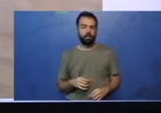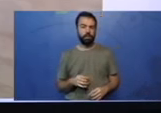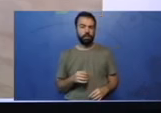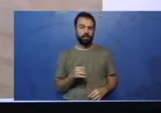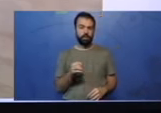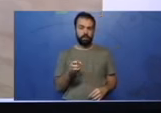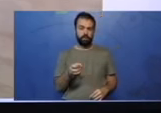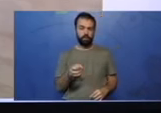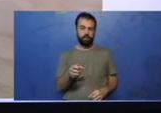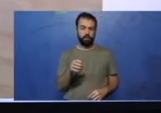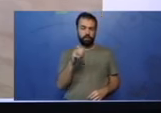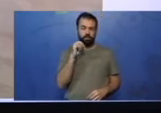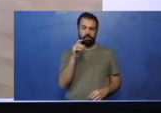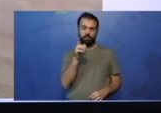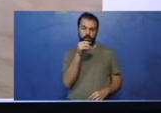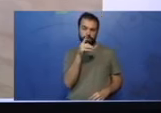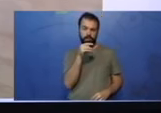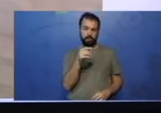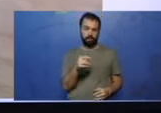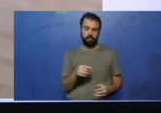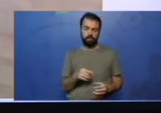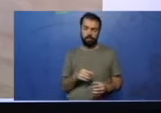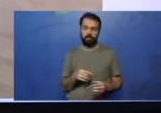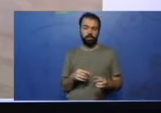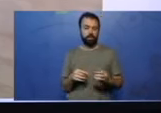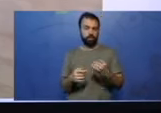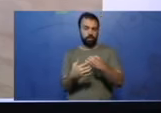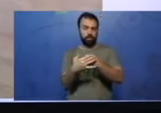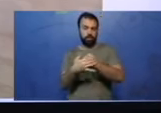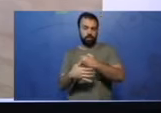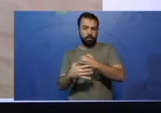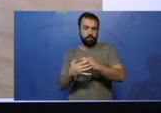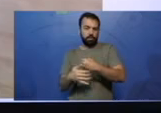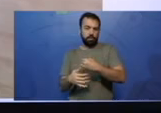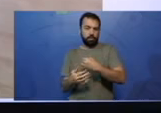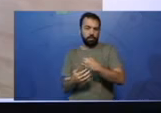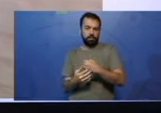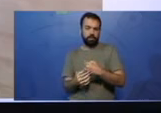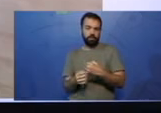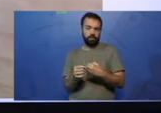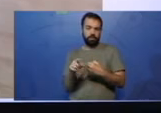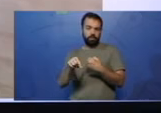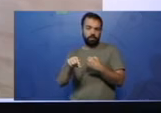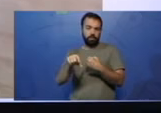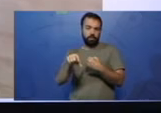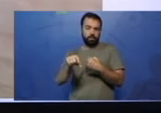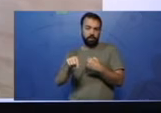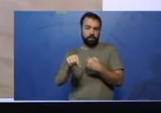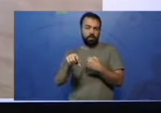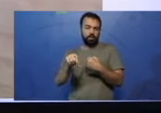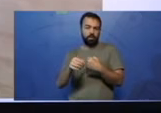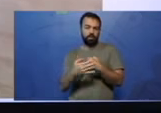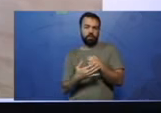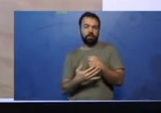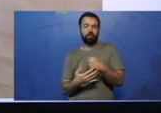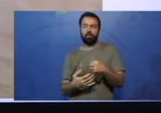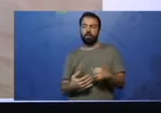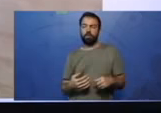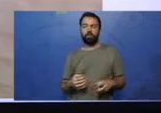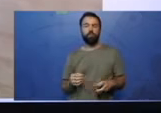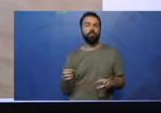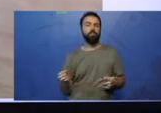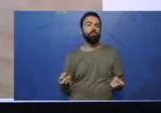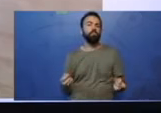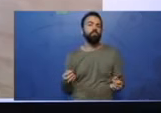garrafinha com água gelada. A gente sempre observa que do lado de fora se forma várias gotículas de água. Mas de onde vem